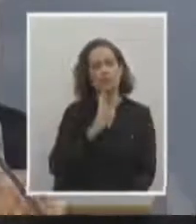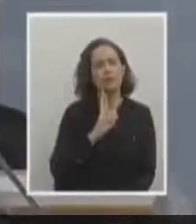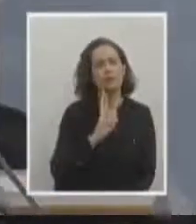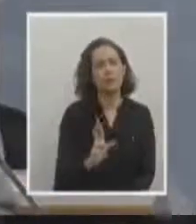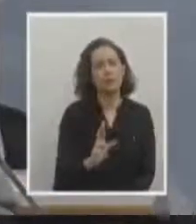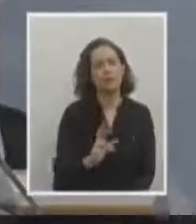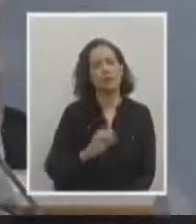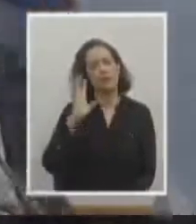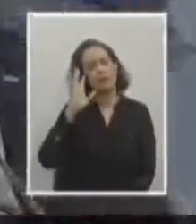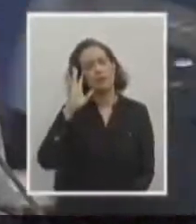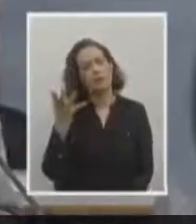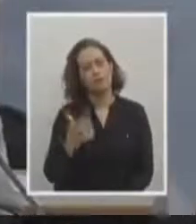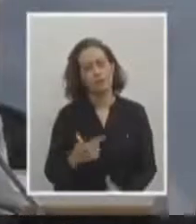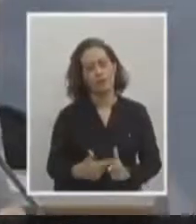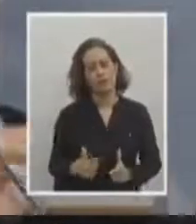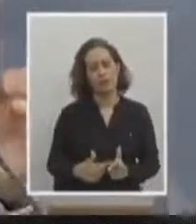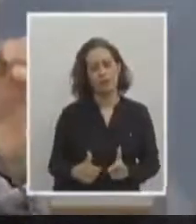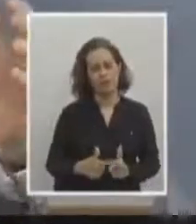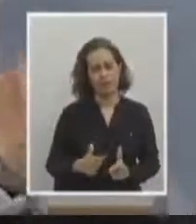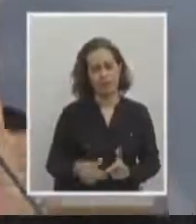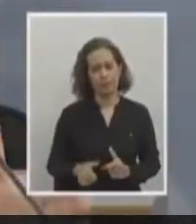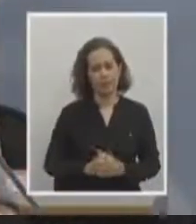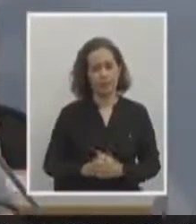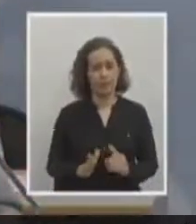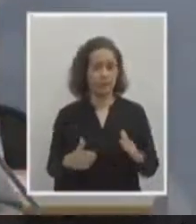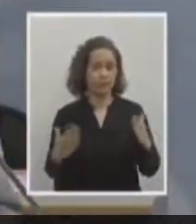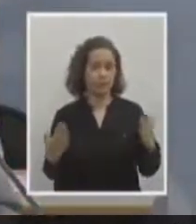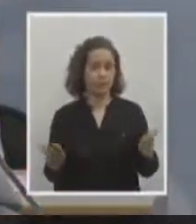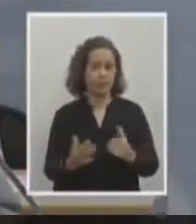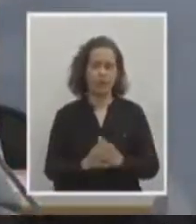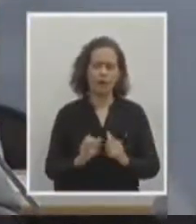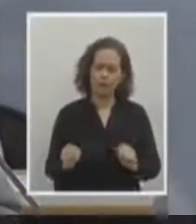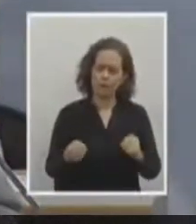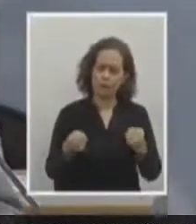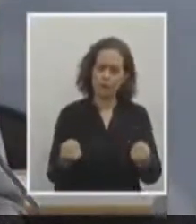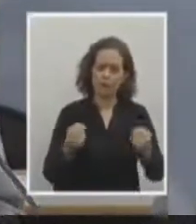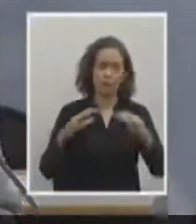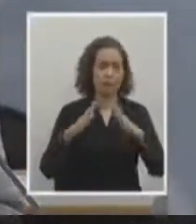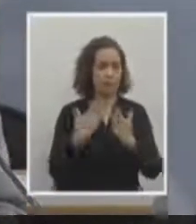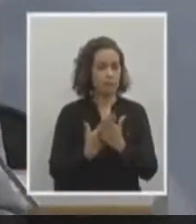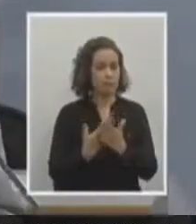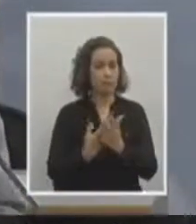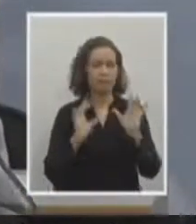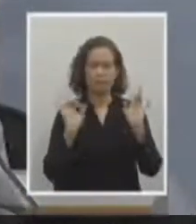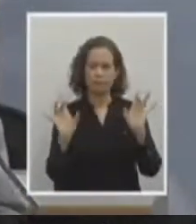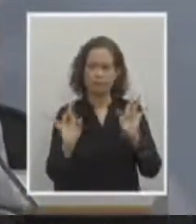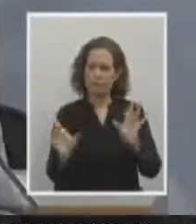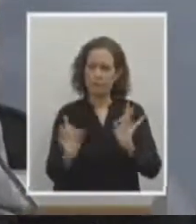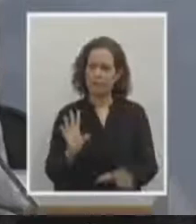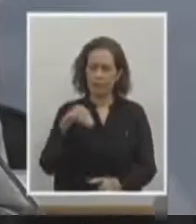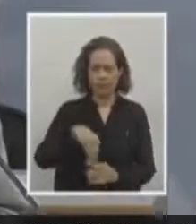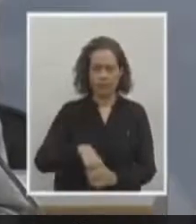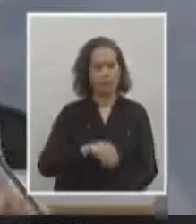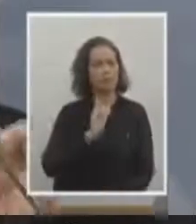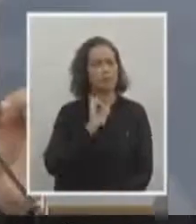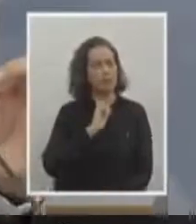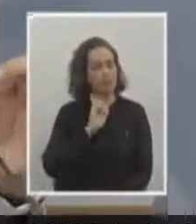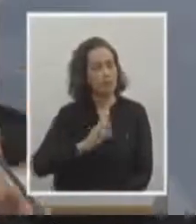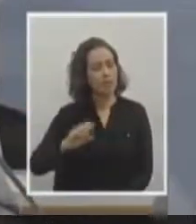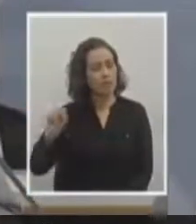solução desse problema. Então, sou veemente na defesa da escola especial do Estado de Minas Gerais.